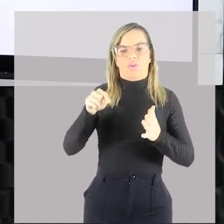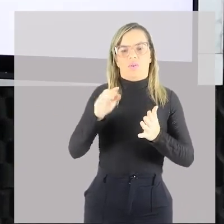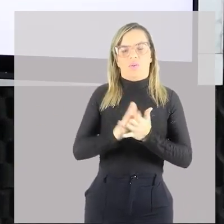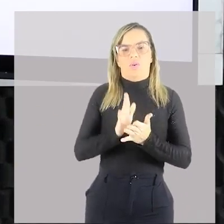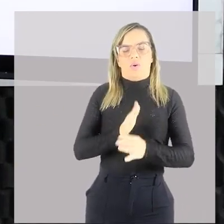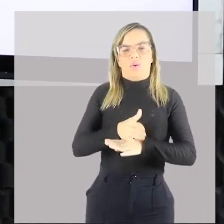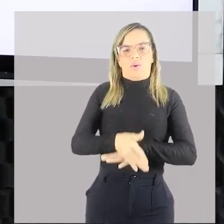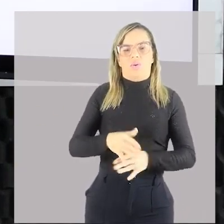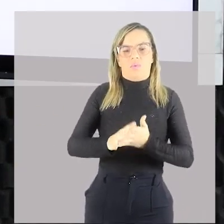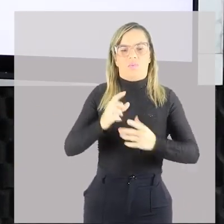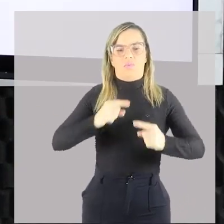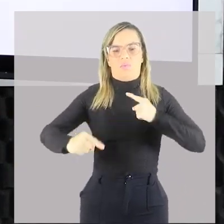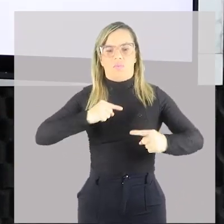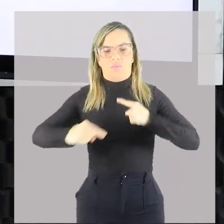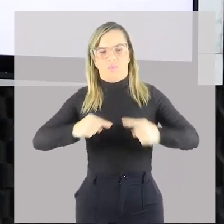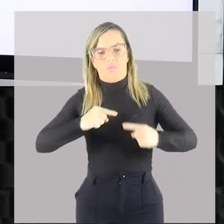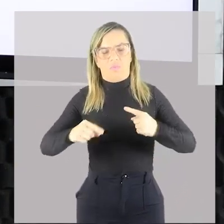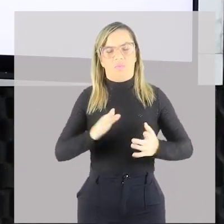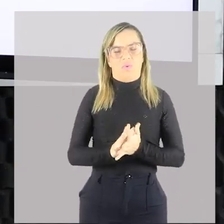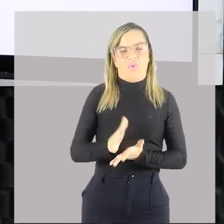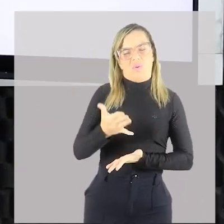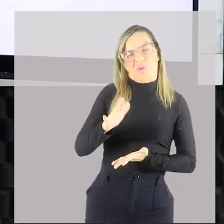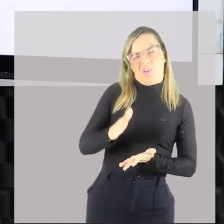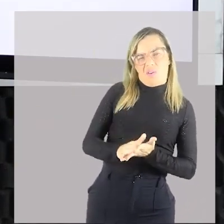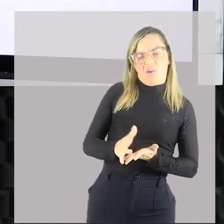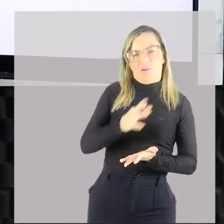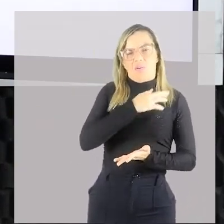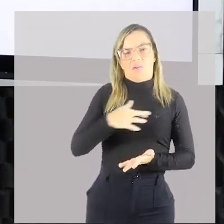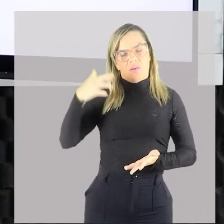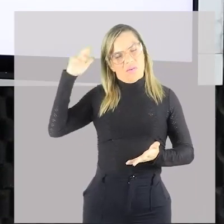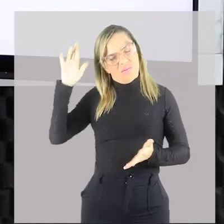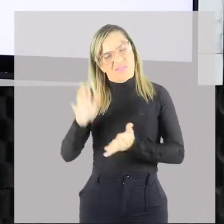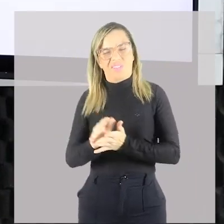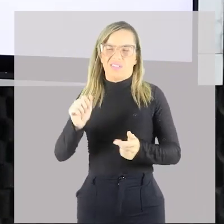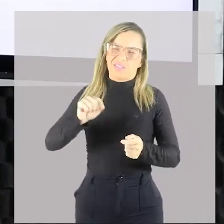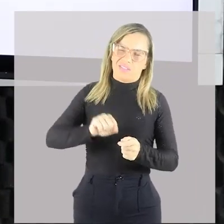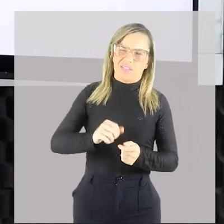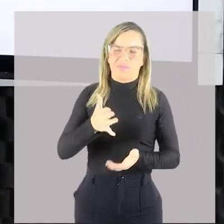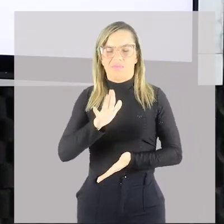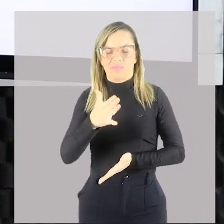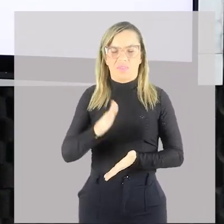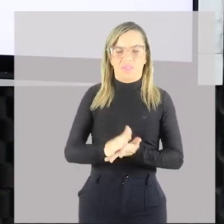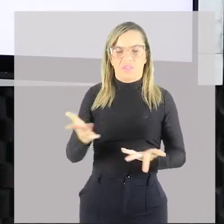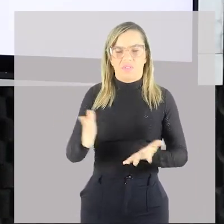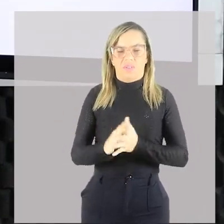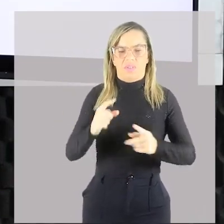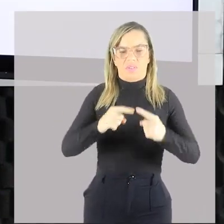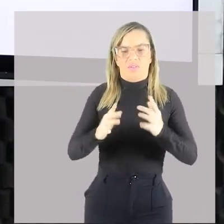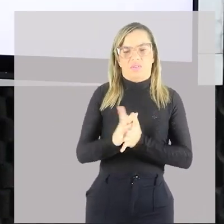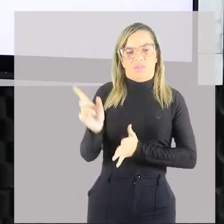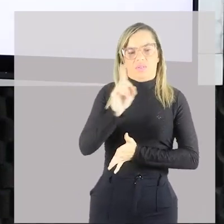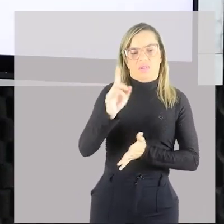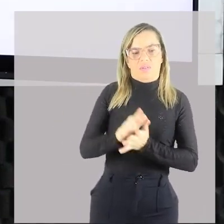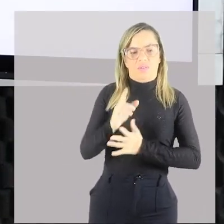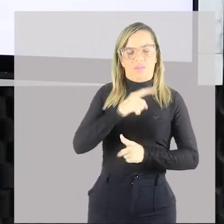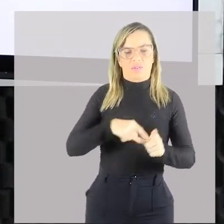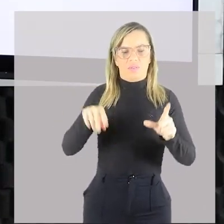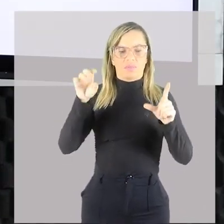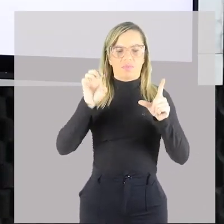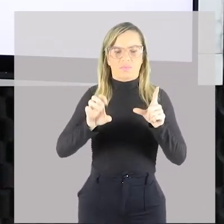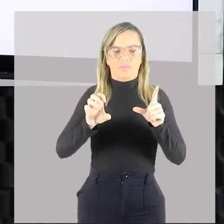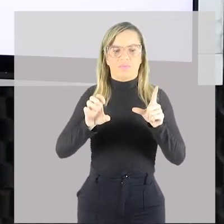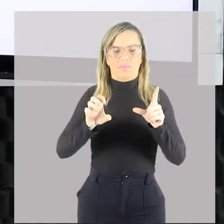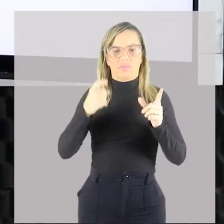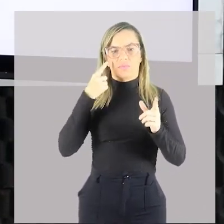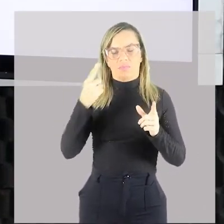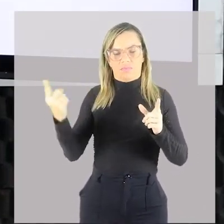categorizada no sentido político, talvez num sentido religioso até faria sentido, mas no sentido somente político, não. Política de Thomas